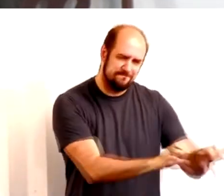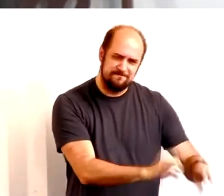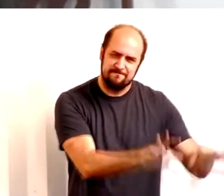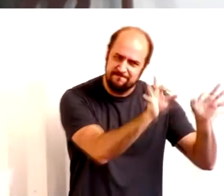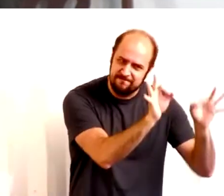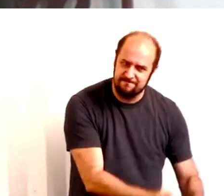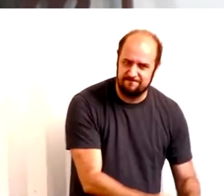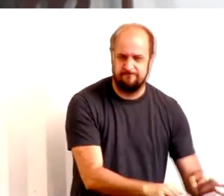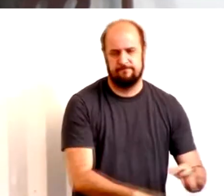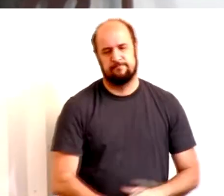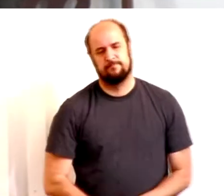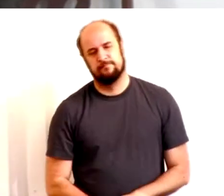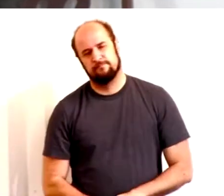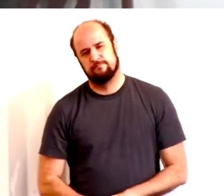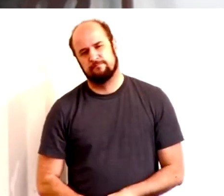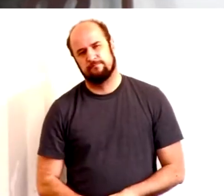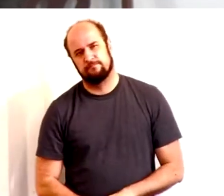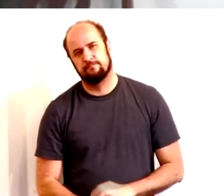irmão.